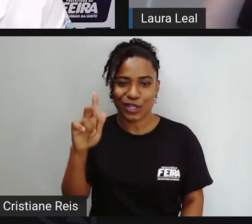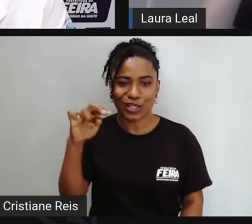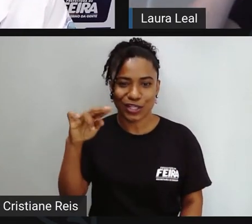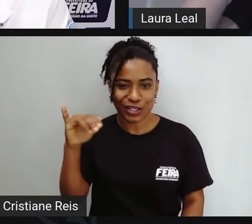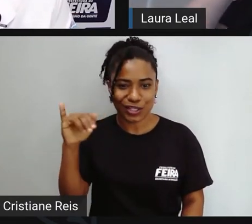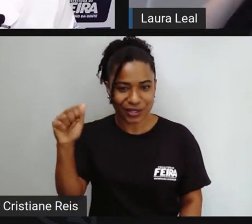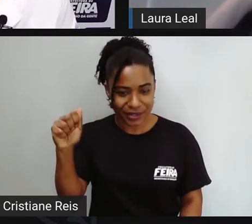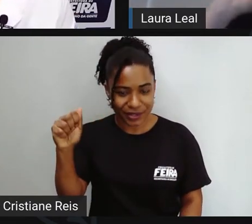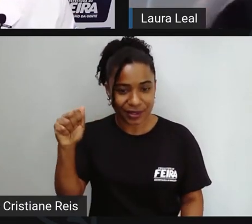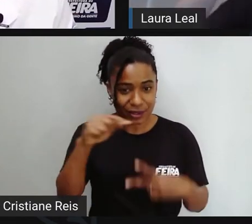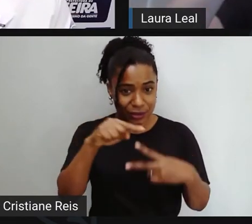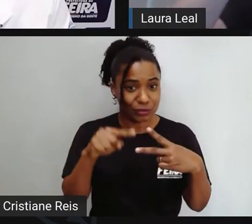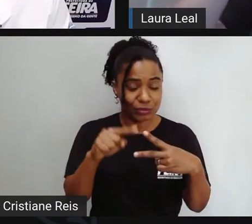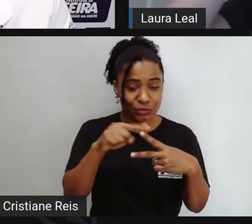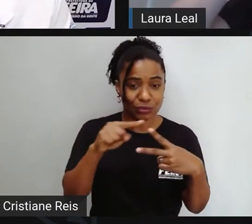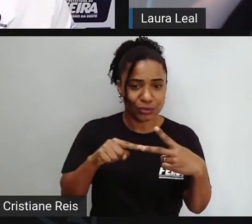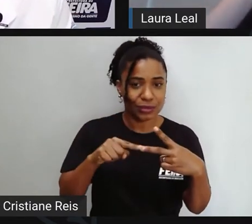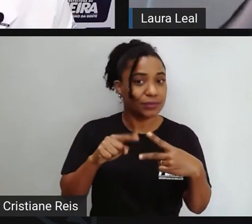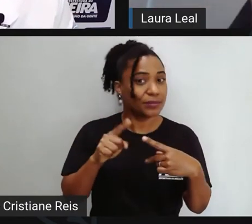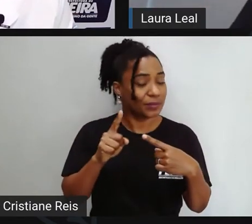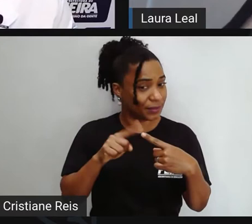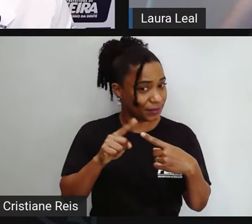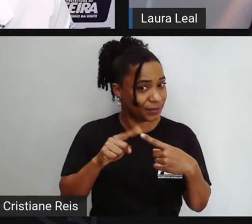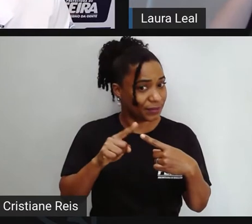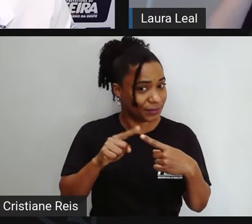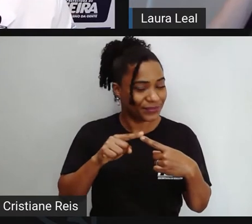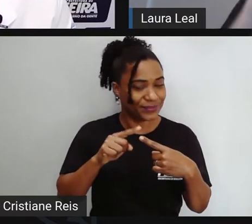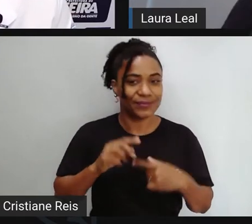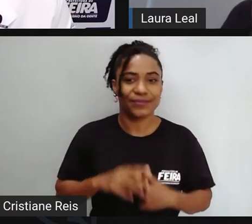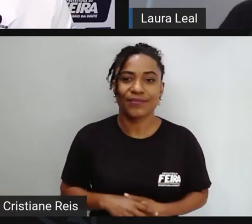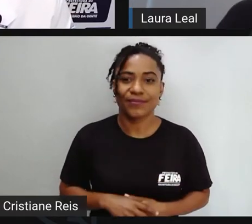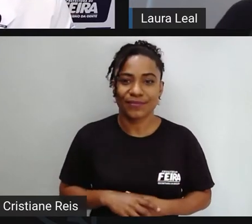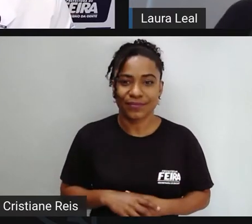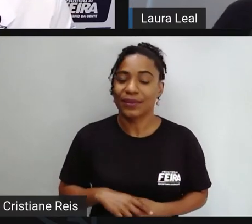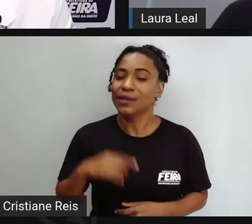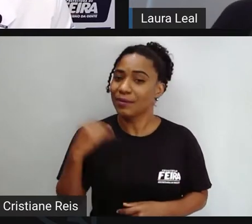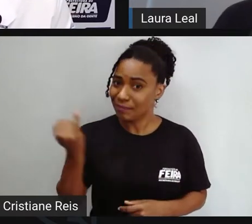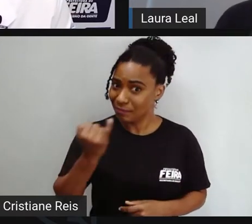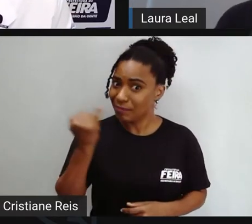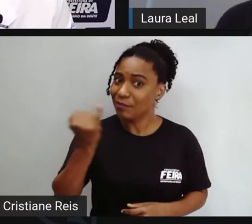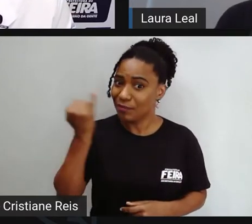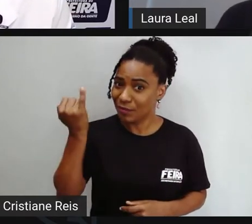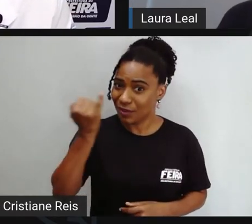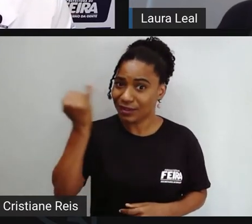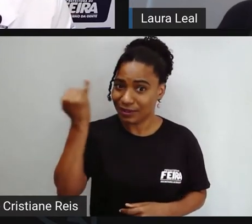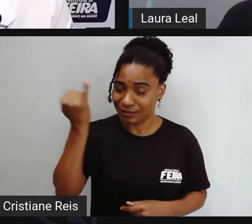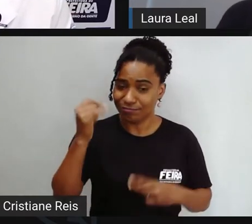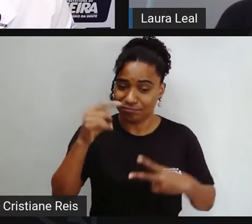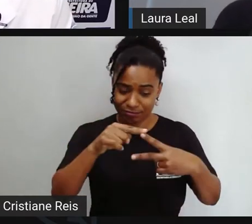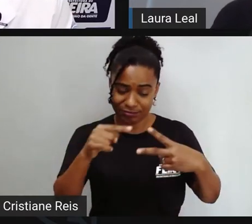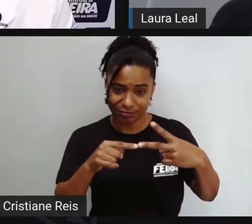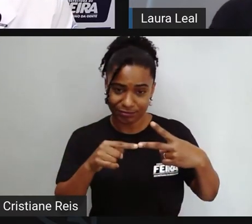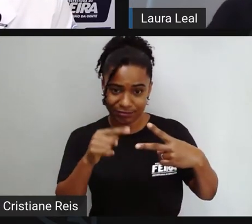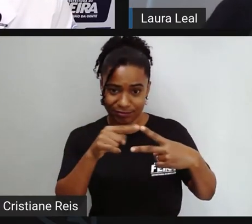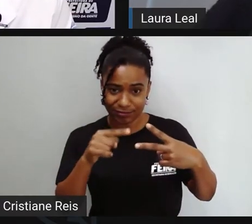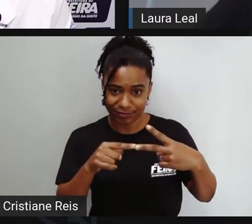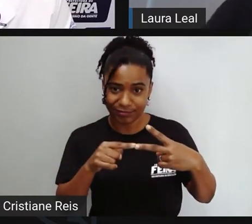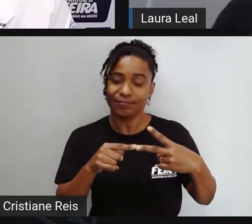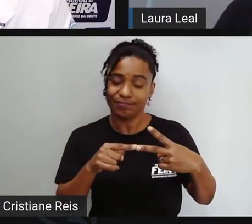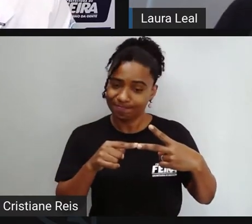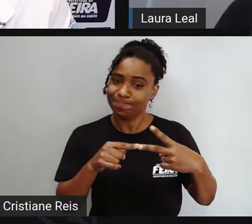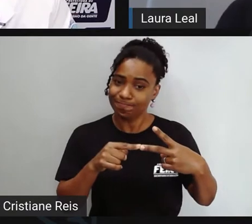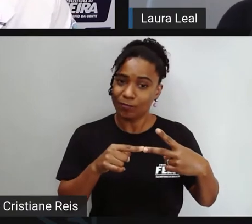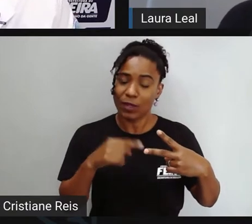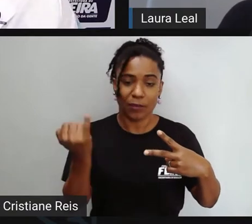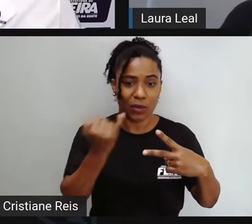na ciência. Sim, é bem importante essa diferenciação, né? E ultimamente acho que mais do que